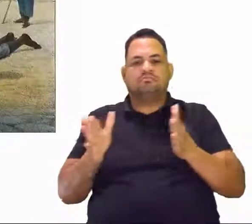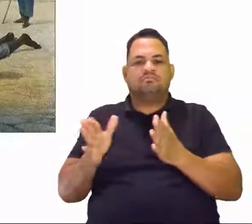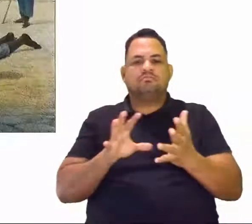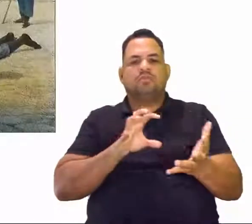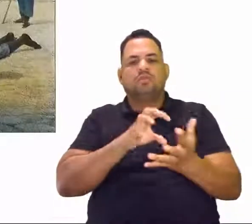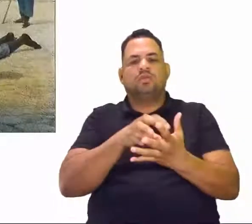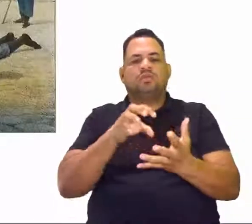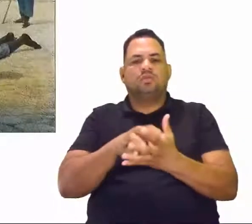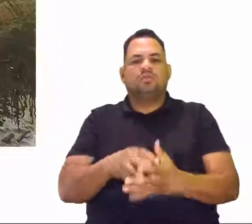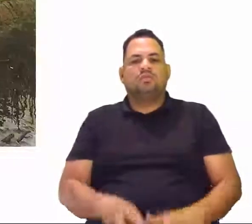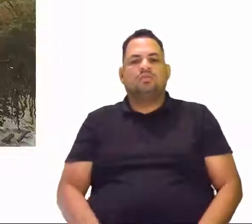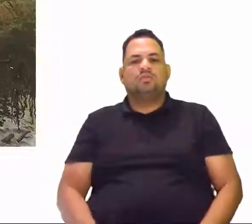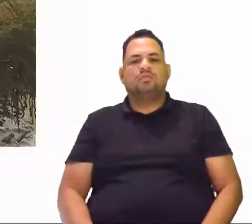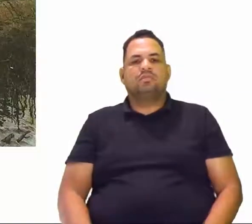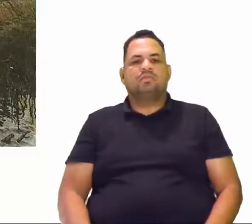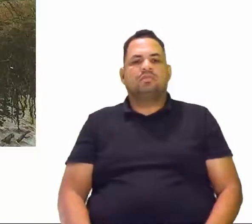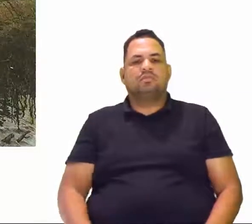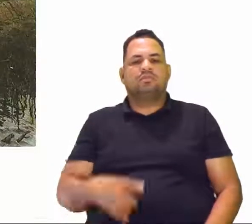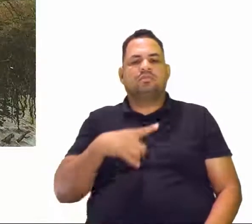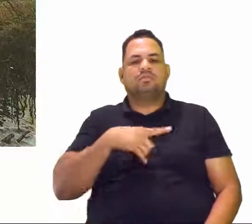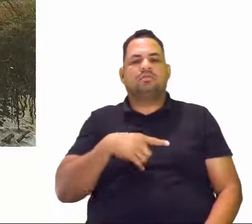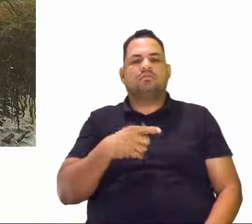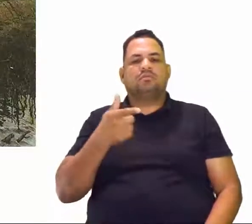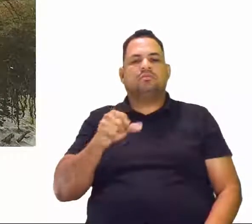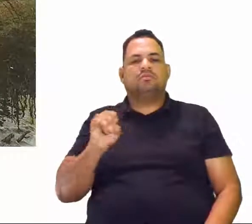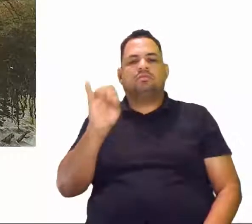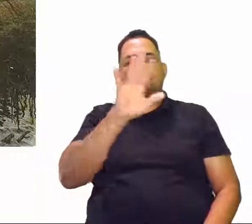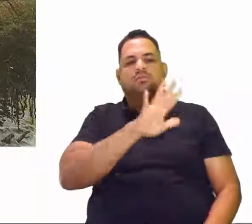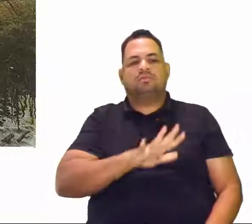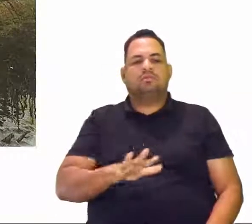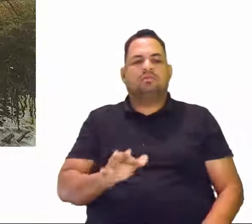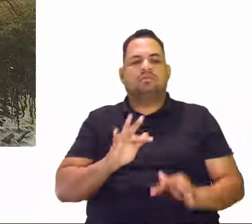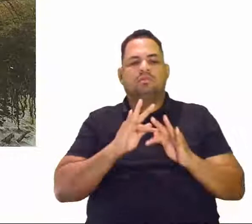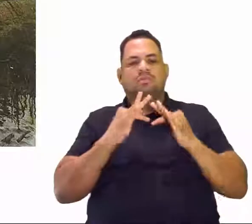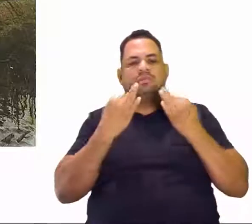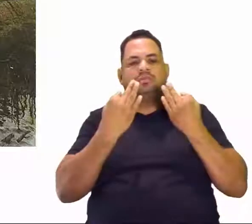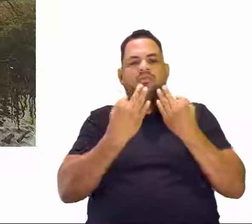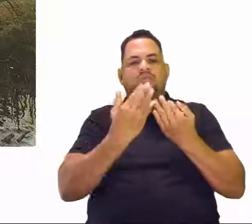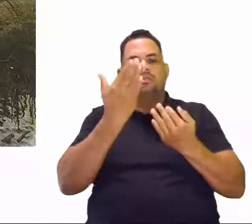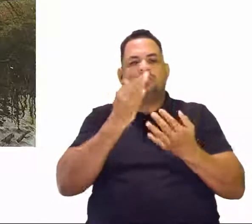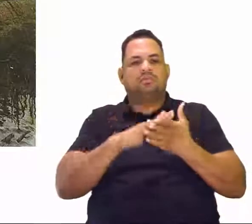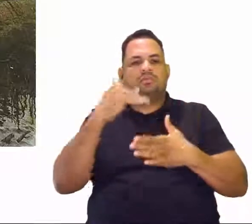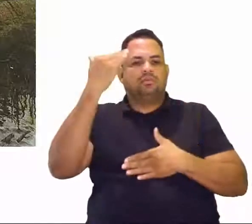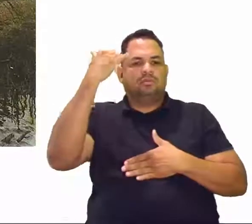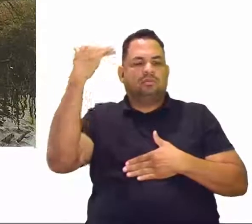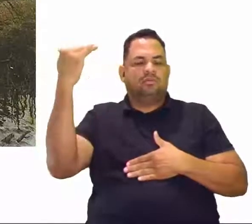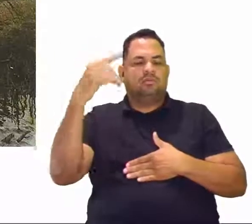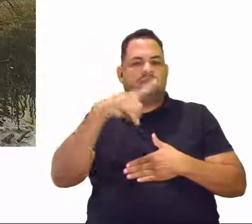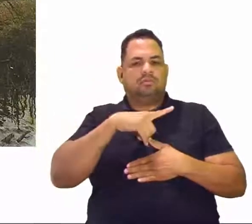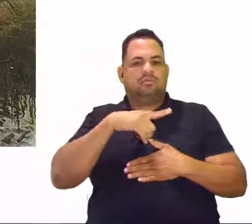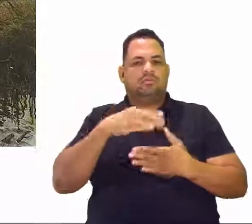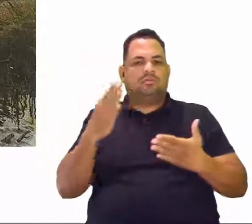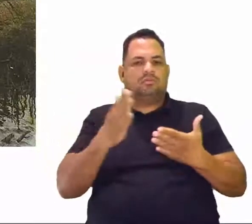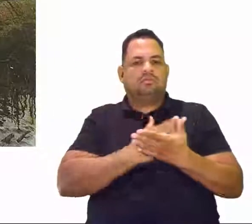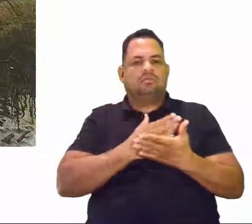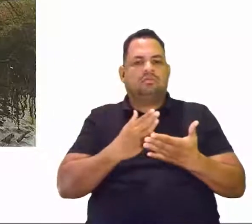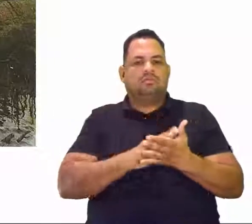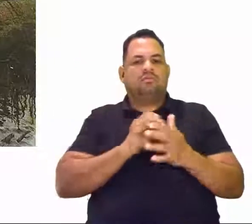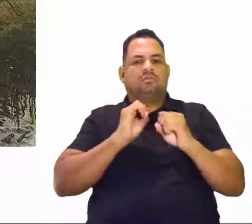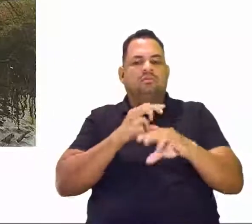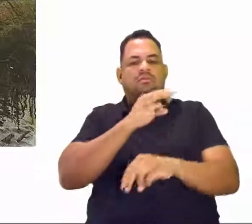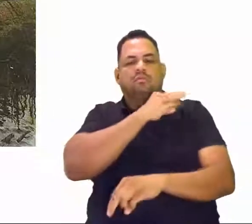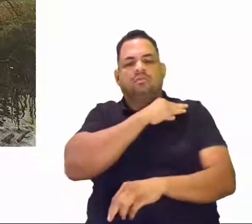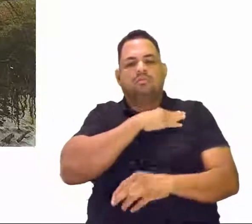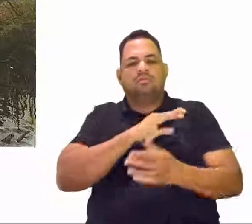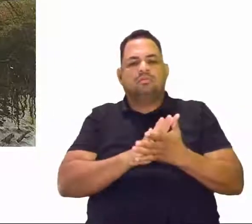éramos colônia e tem mais uma foto aqui que é uma família Essa foto é famosa ela tinha muito nos livros do ensino médio